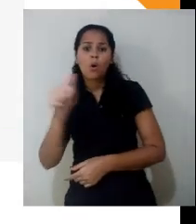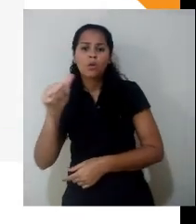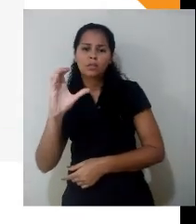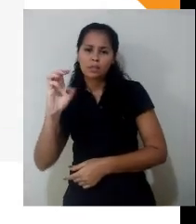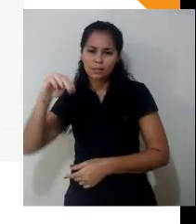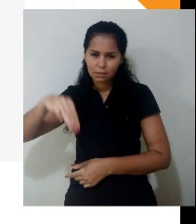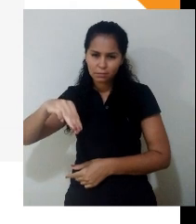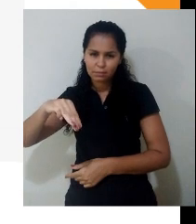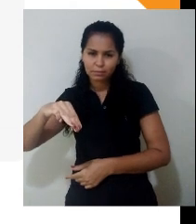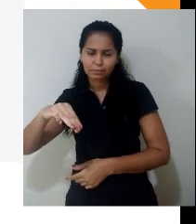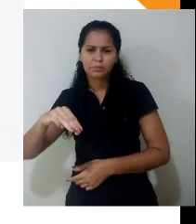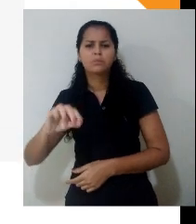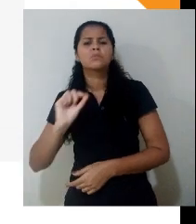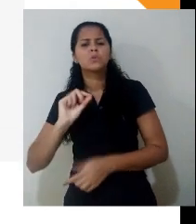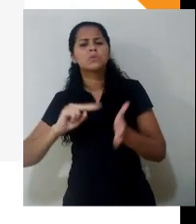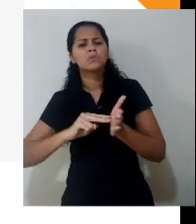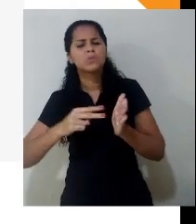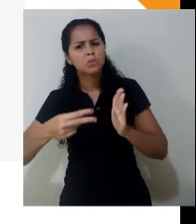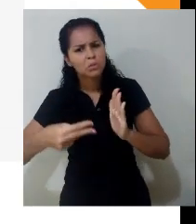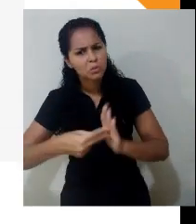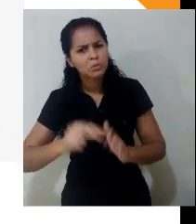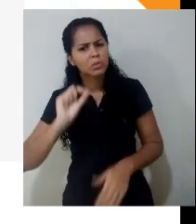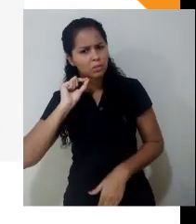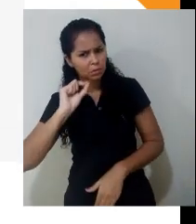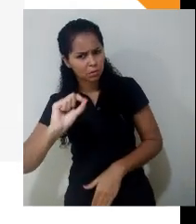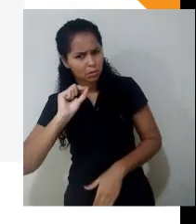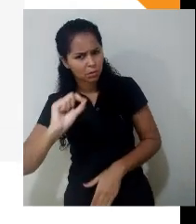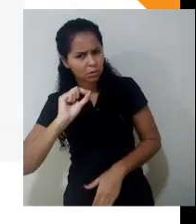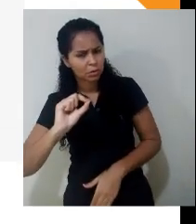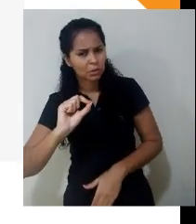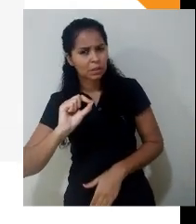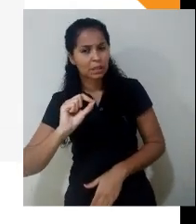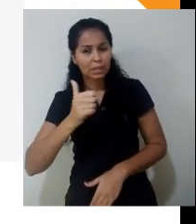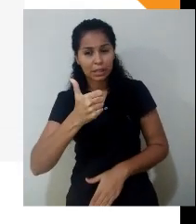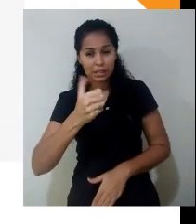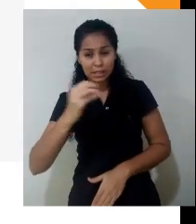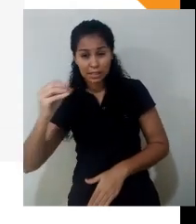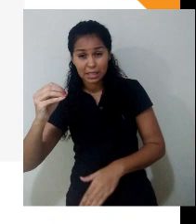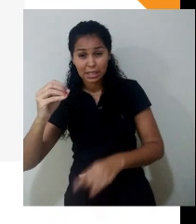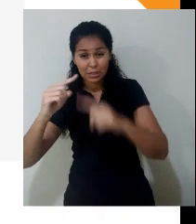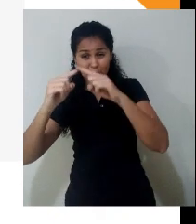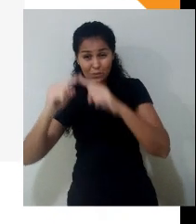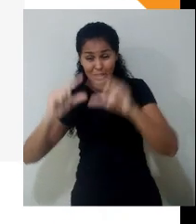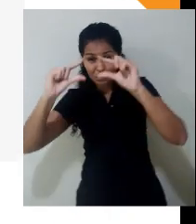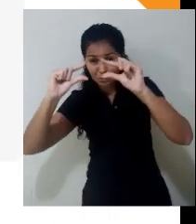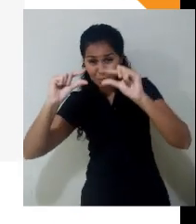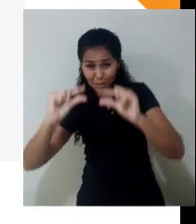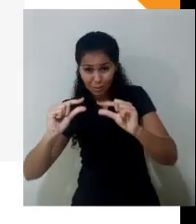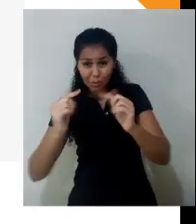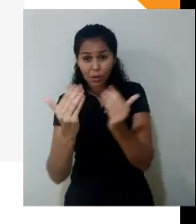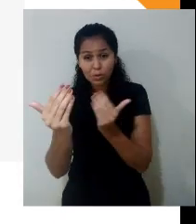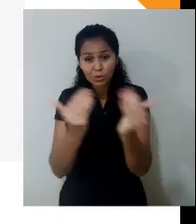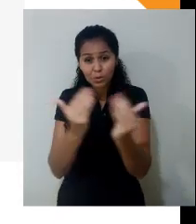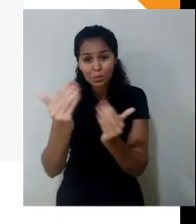centímetros. Ou seja, essa envergadura do modelo seria 100 vezes menor do que a do